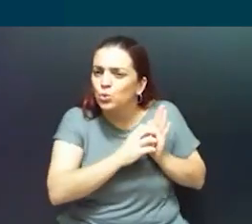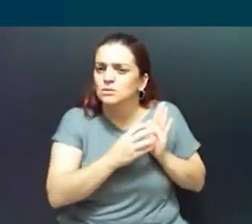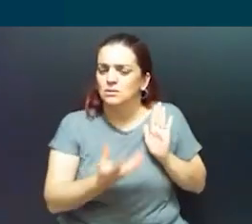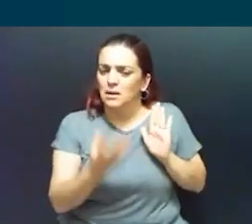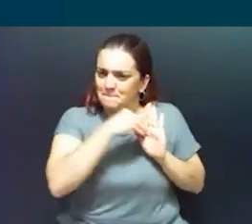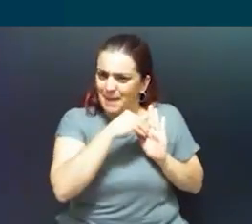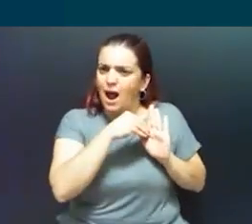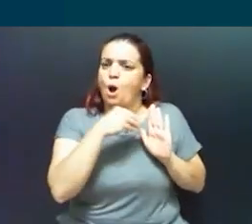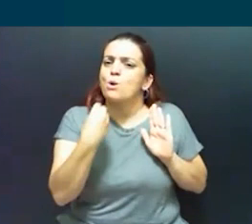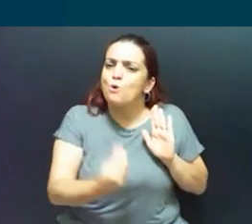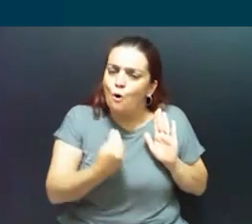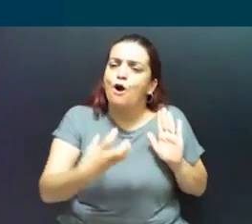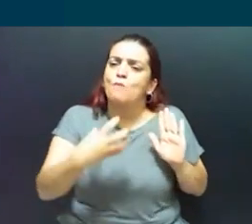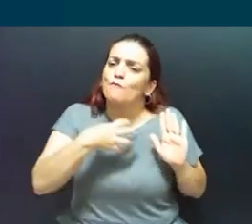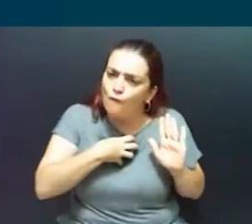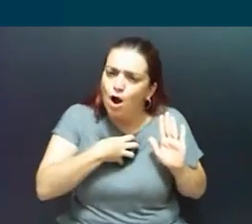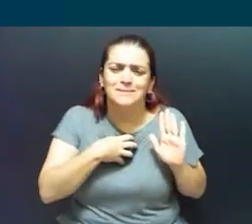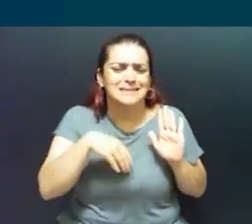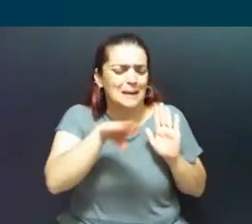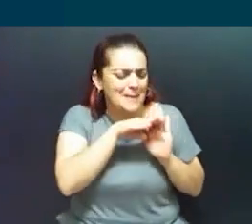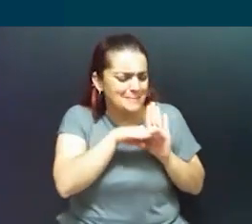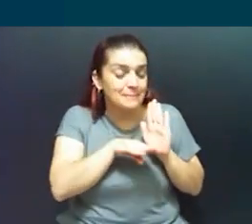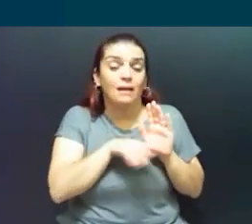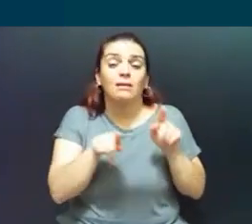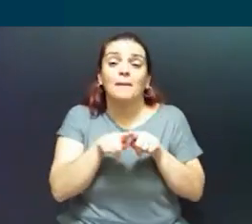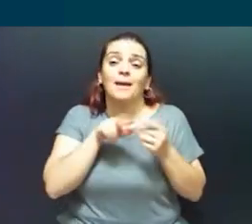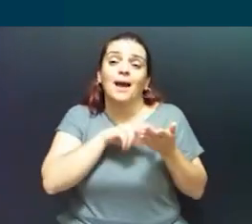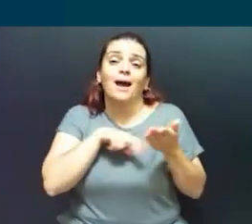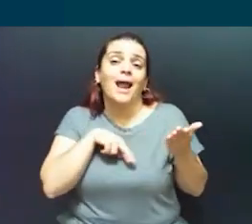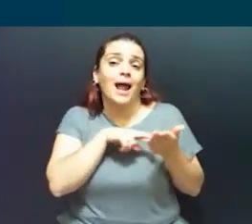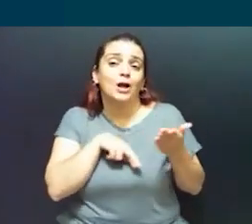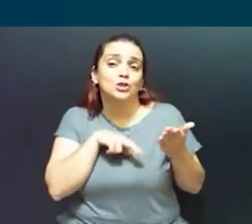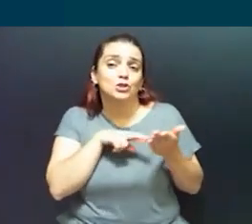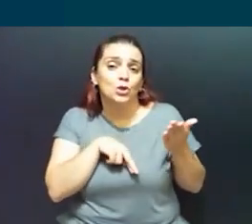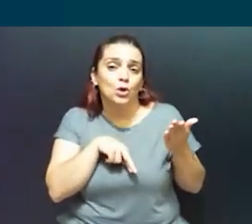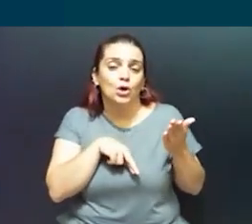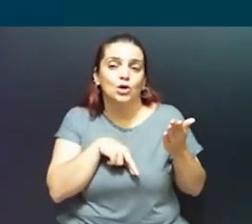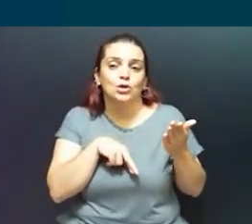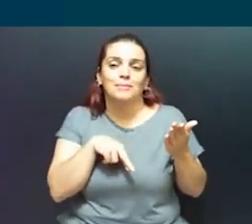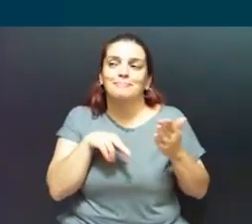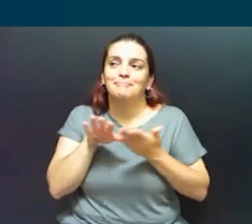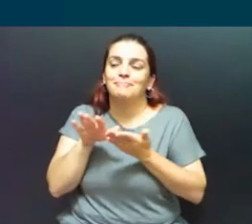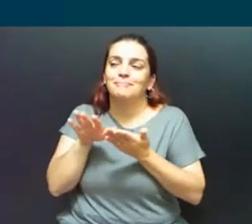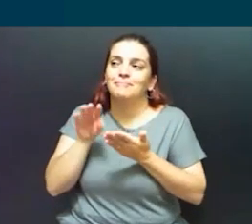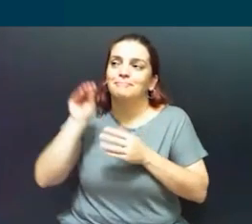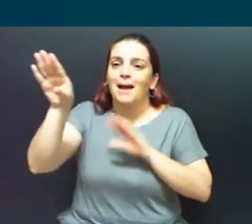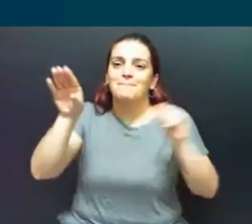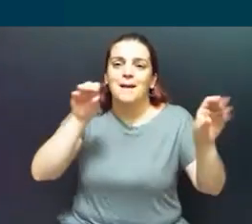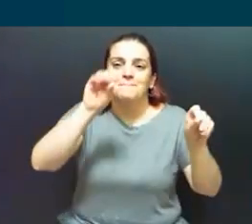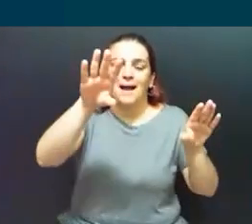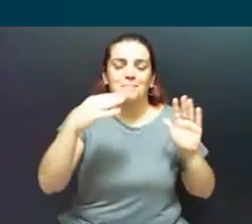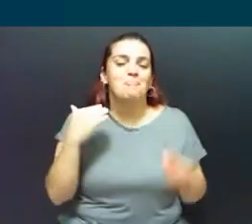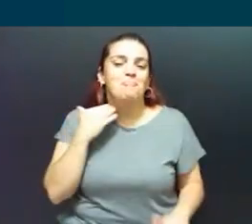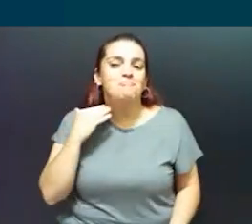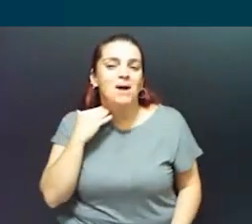como, e também os tipos de relatórios que devem ser emitidos para esses bancos e para ter guardado. Então, o Bacen tem